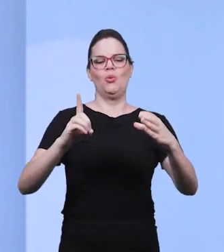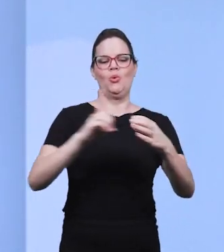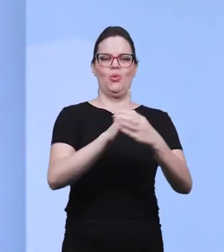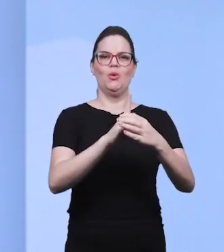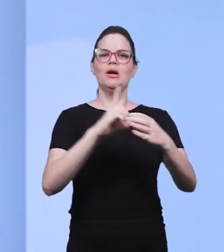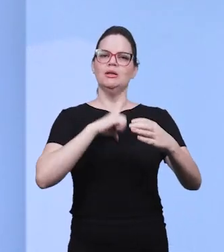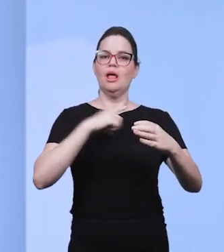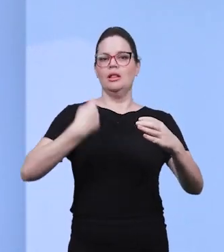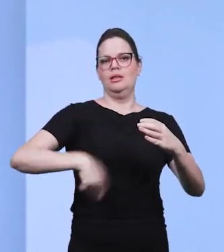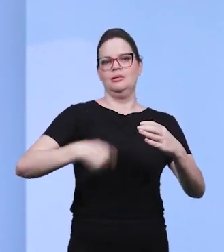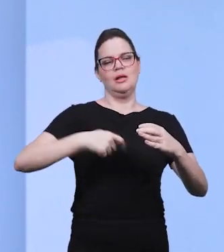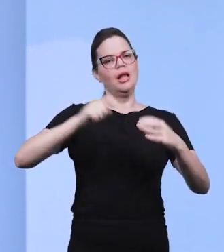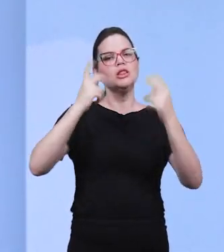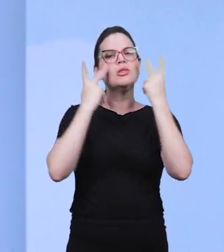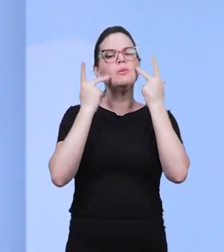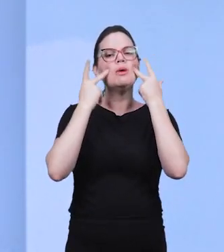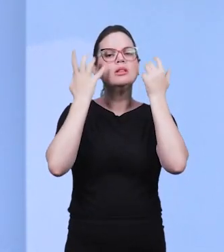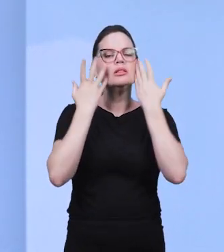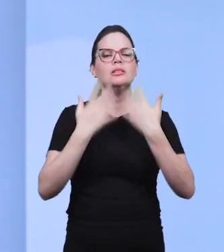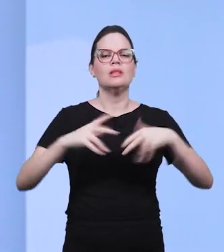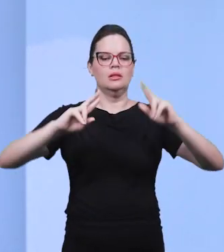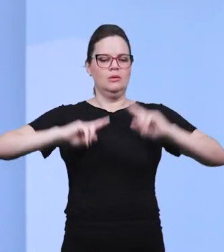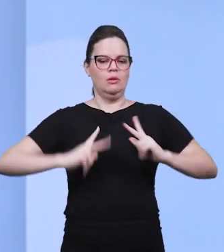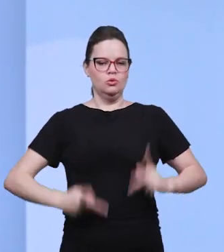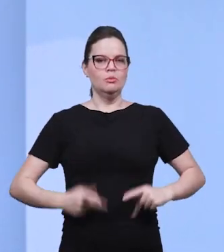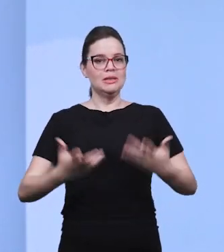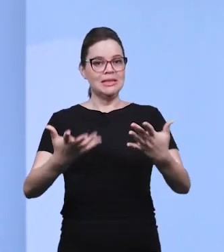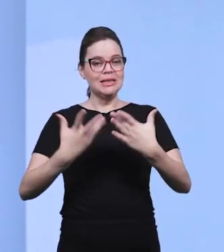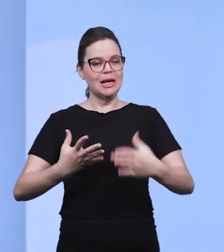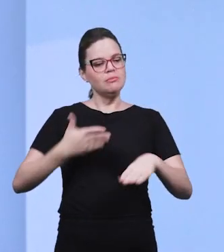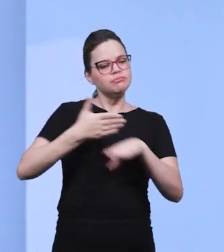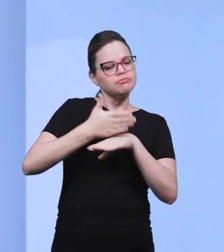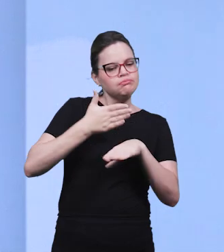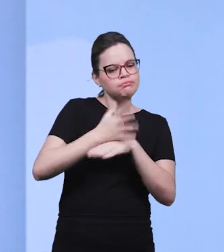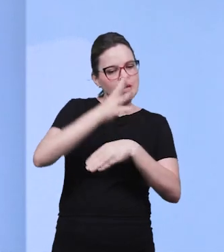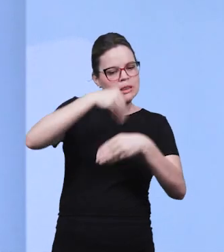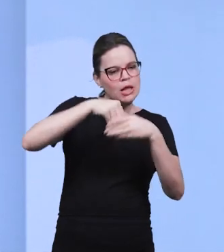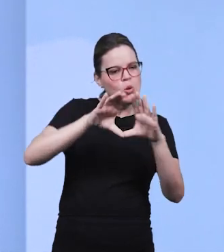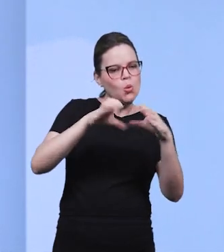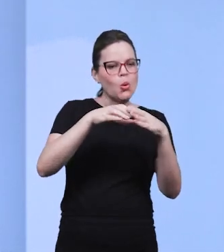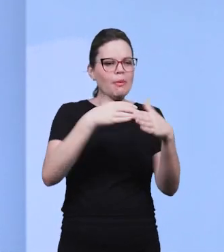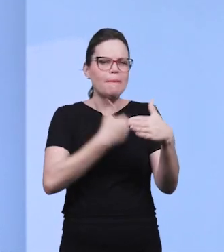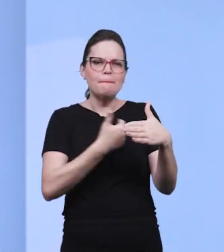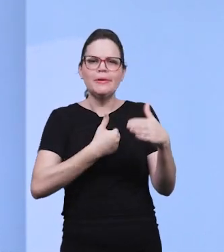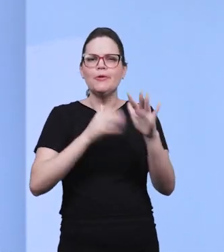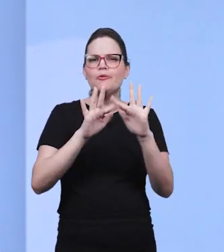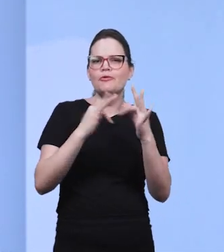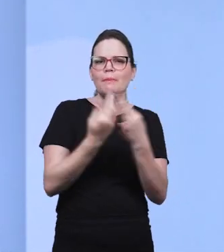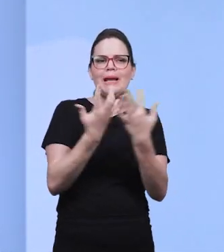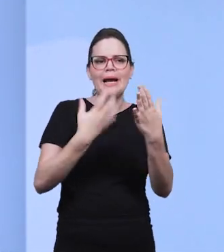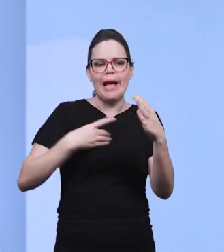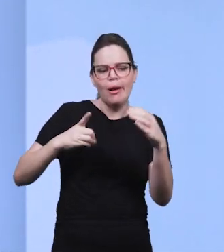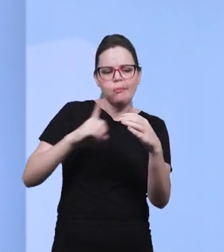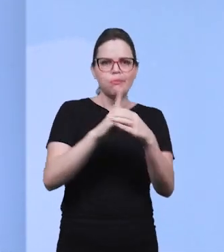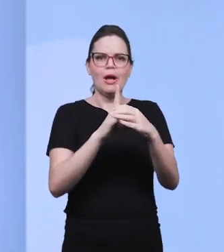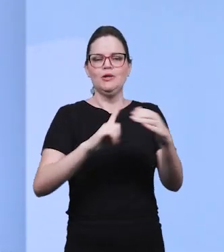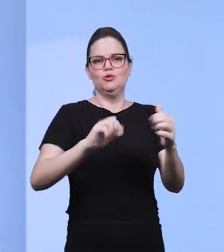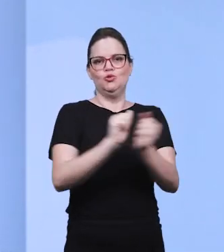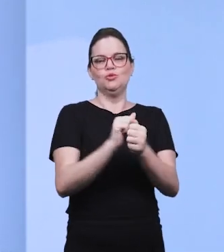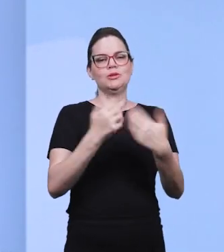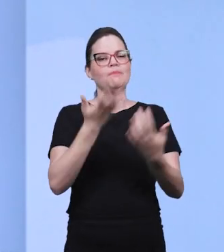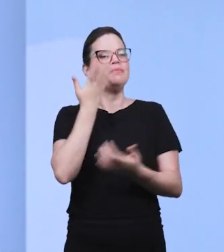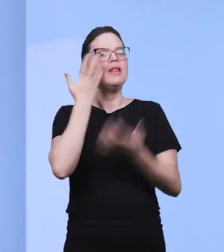necessidade de todo ser humano. Então, de uma forma geral, as crianças elas estão sempre ali tentando interagir com